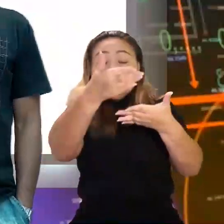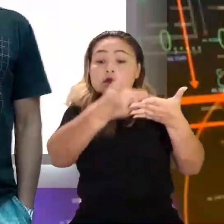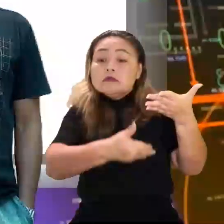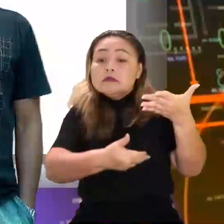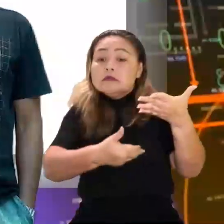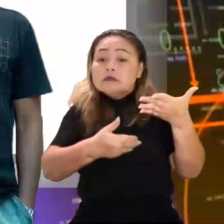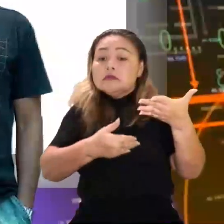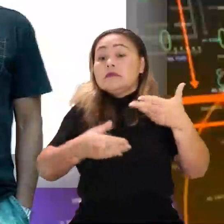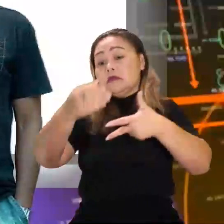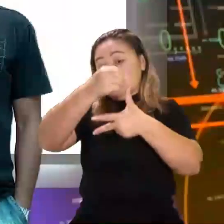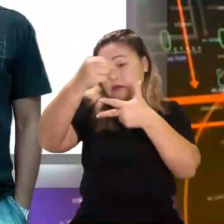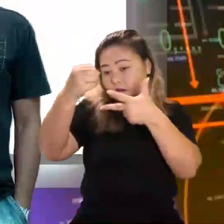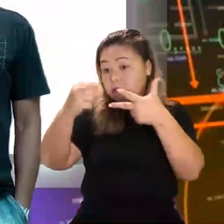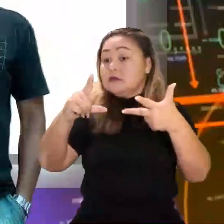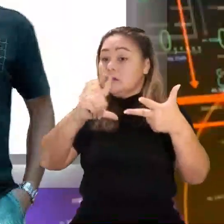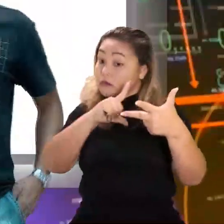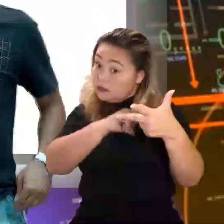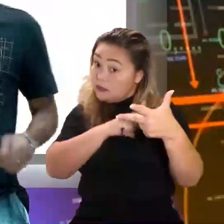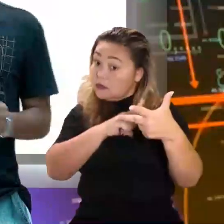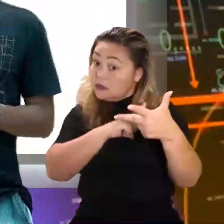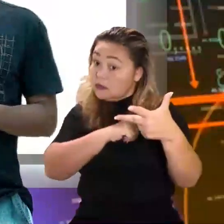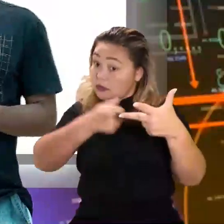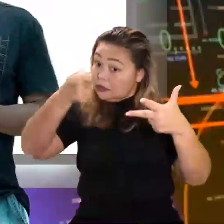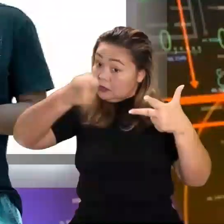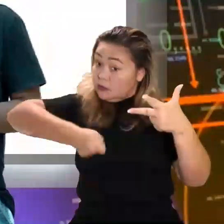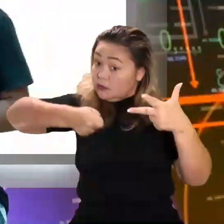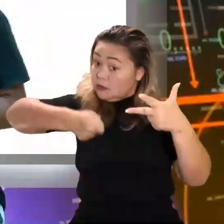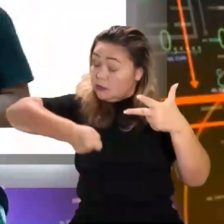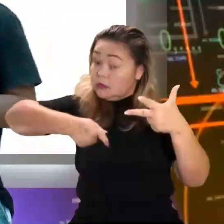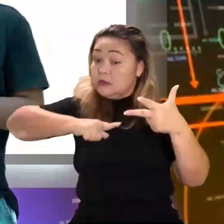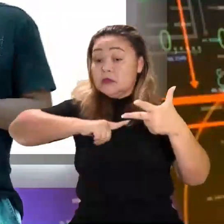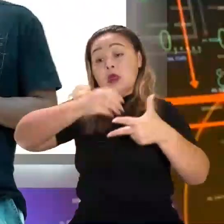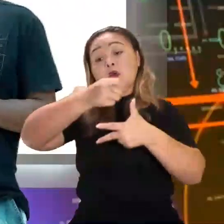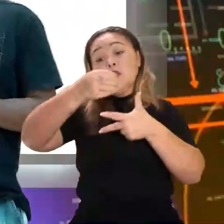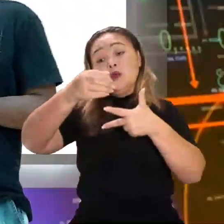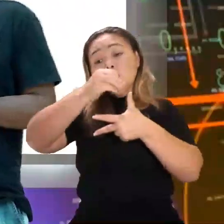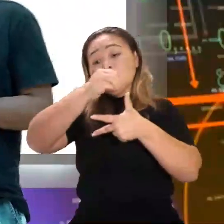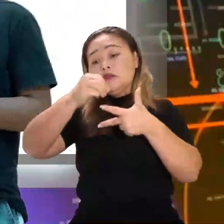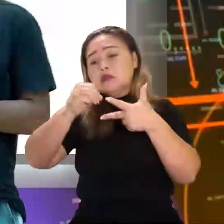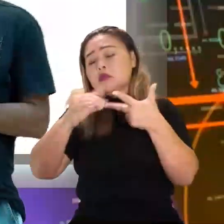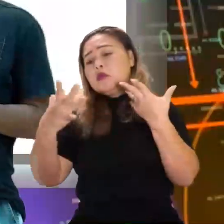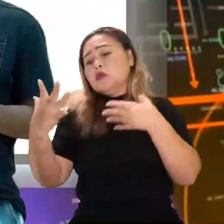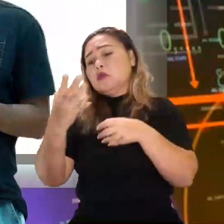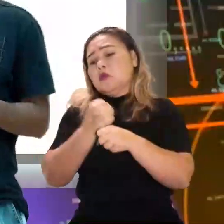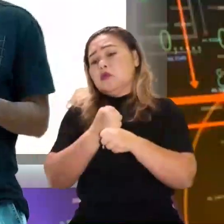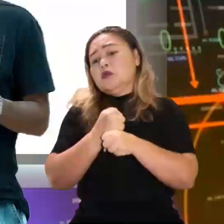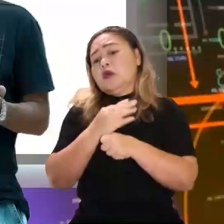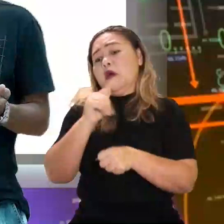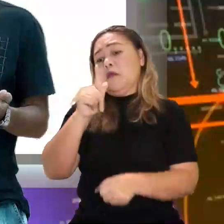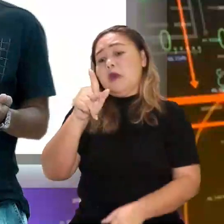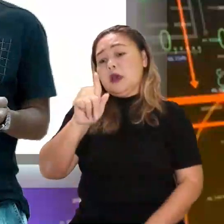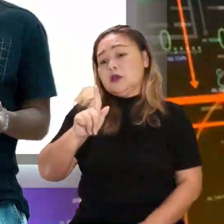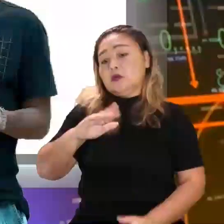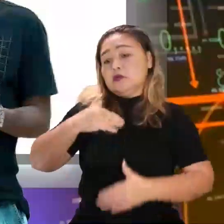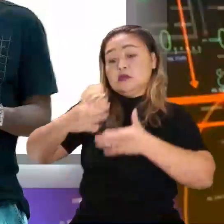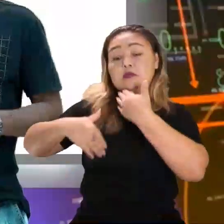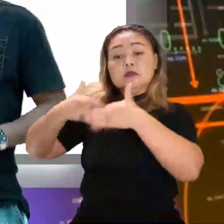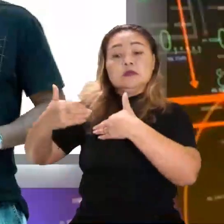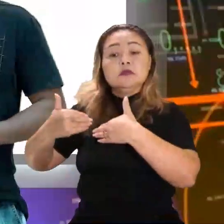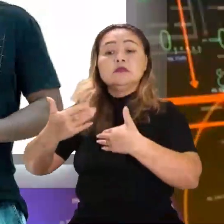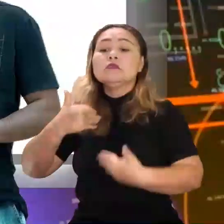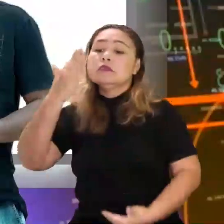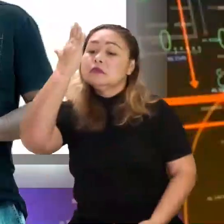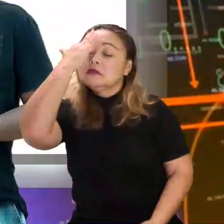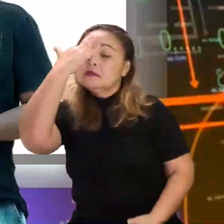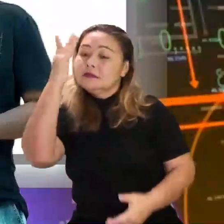O Enem cobra também. Então é interessante você fazer. Por mais que no Enem não caia uma soma dos termos da PG infinita, você já